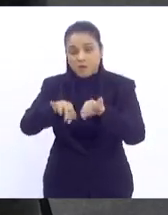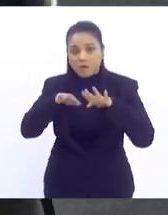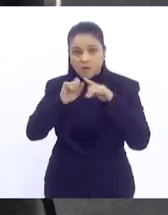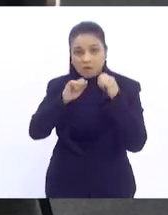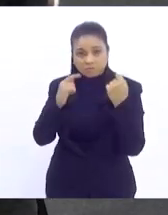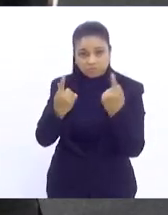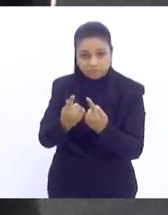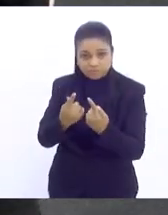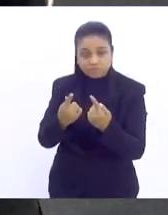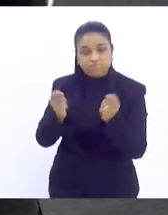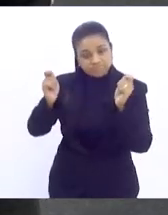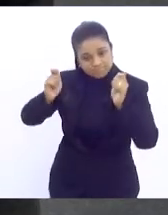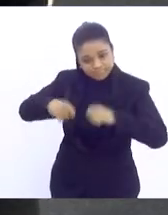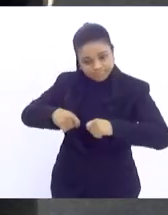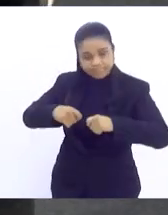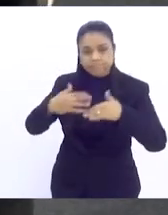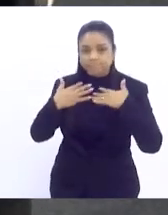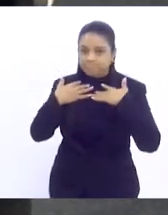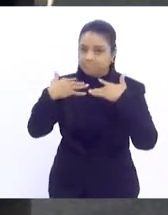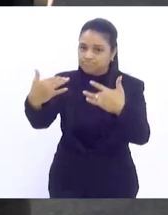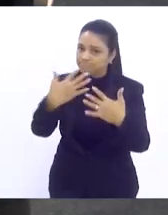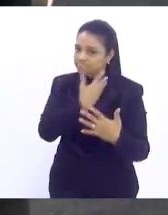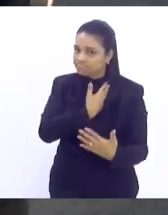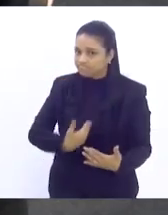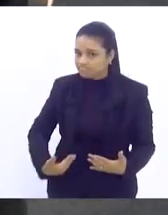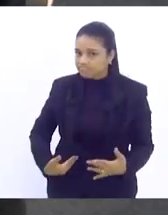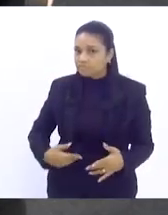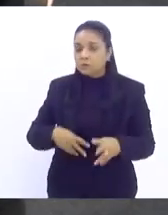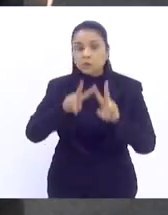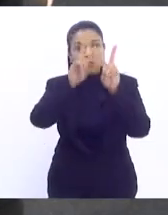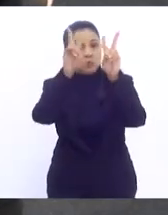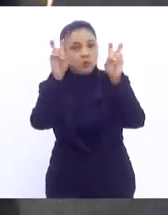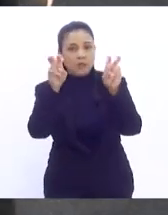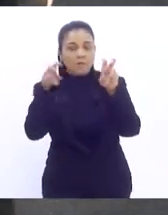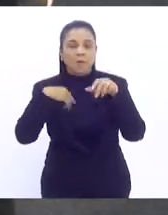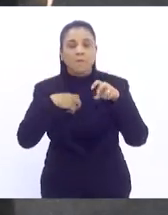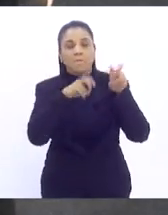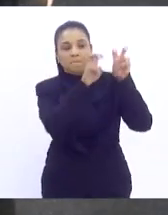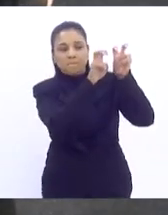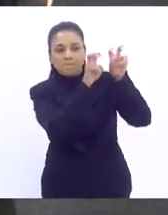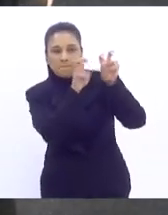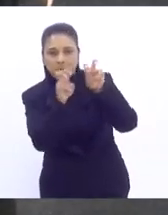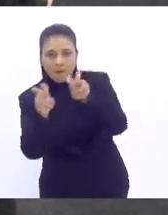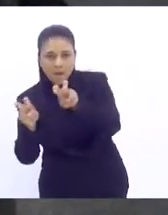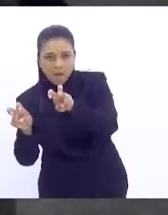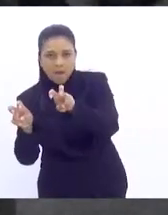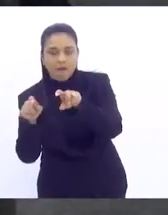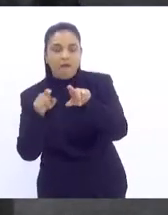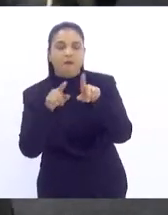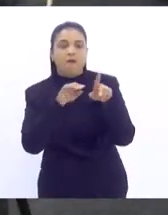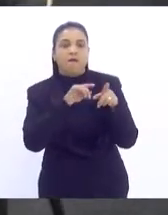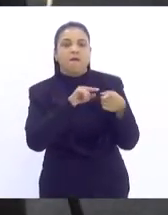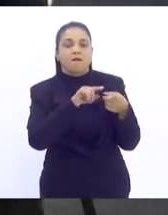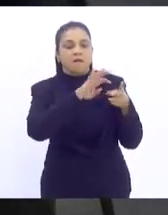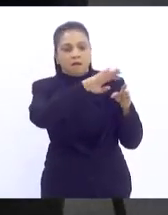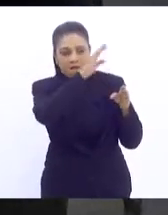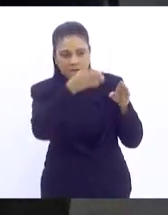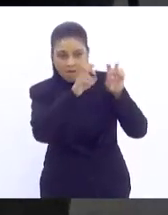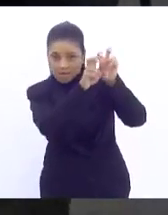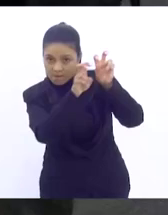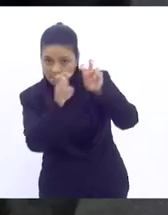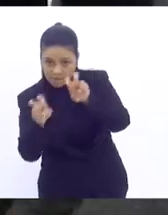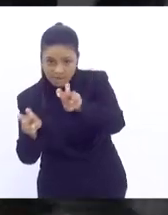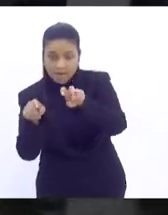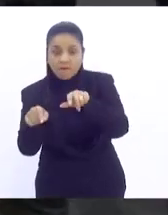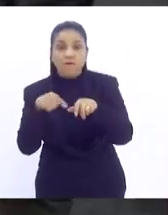Legislativa possa fazer uma audiência pública sobre o Pão de Açúcar e o Morro da Urca porque esse é um